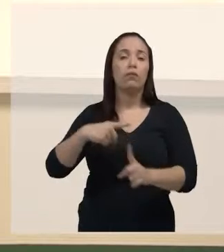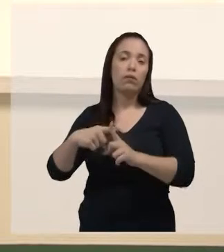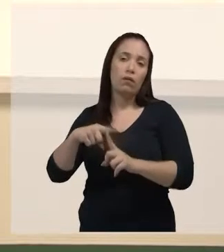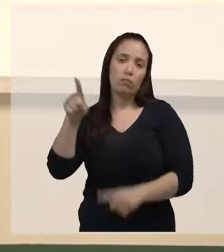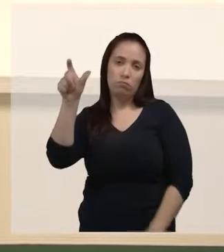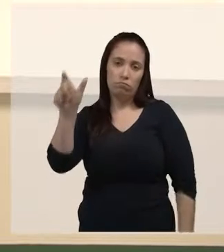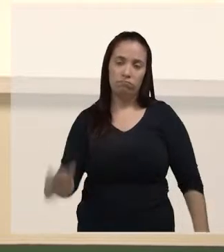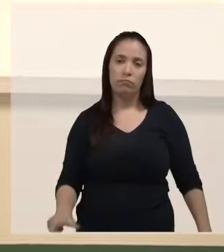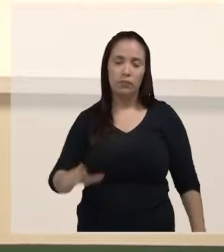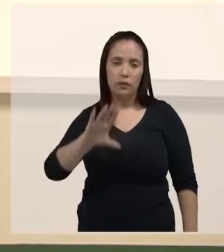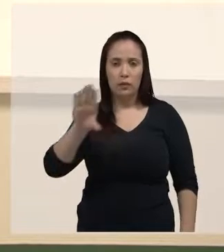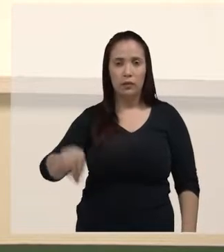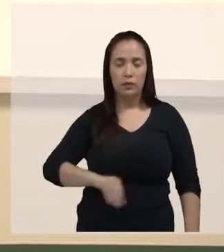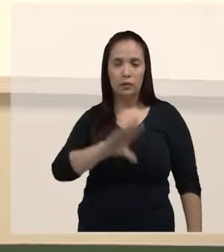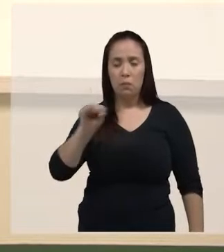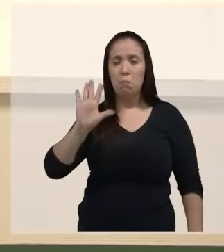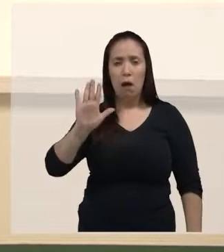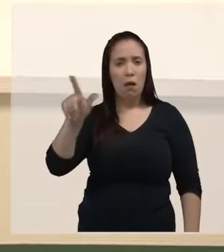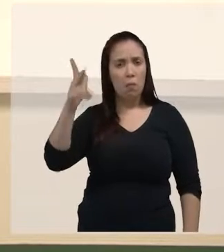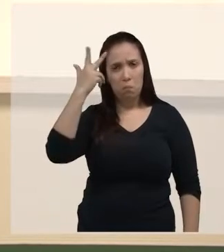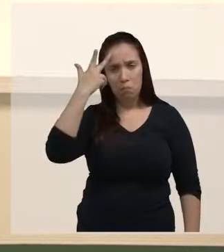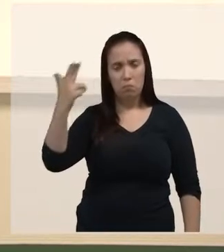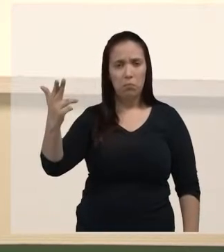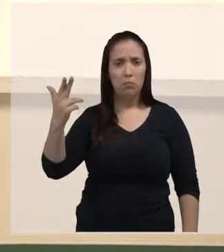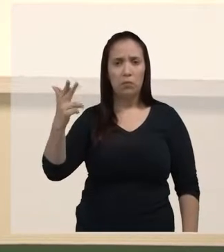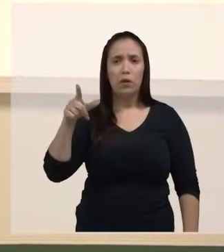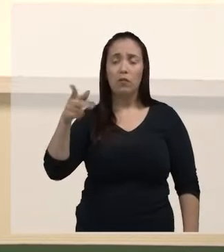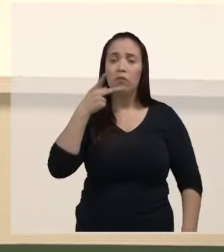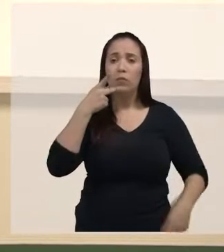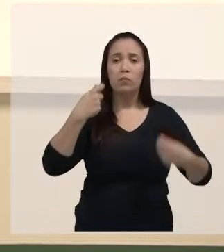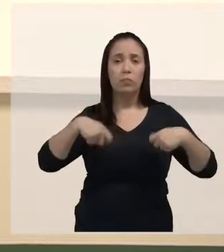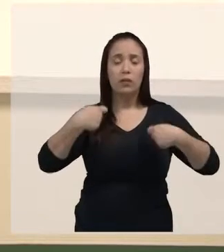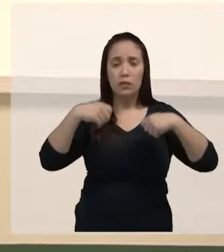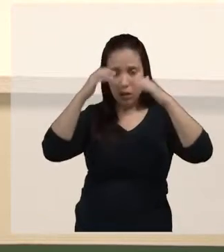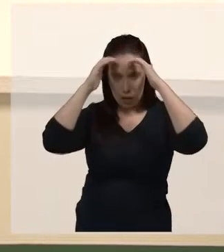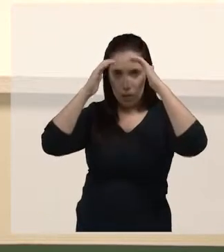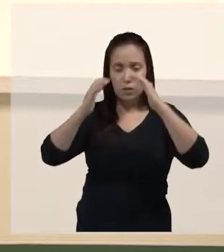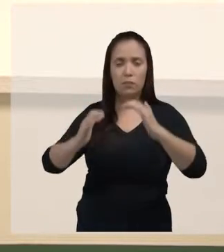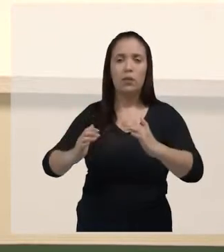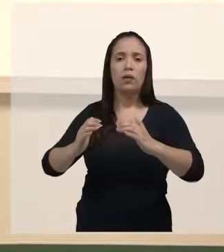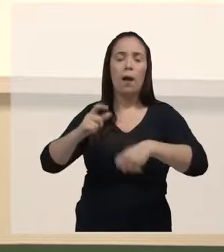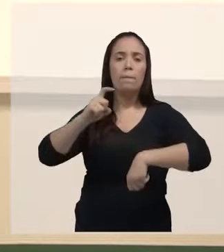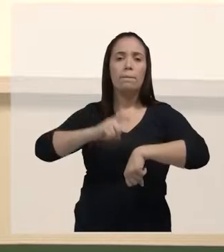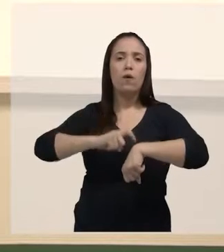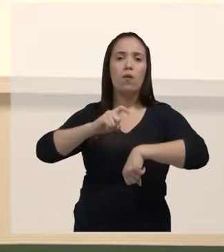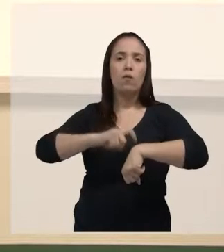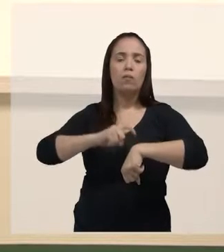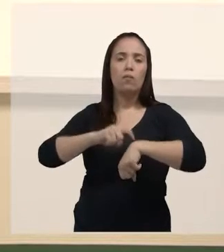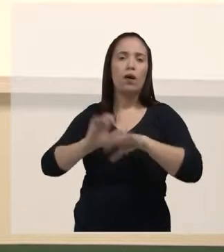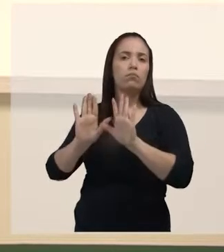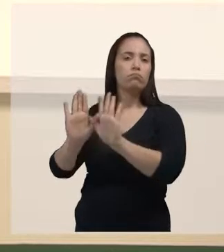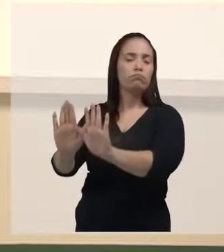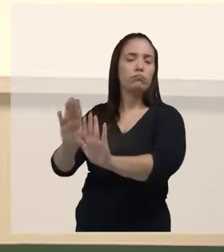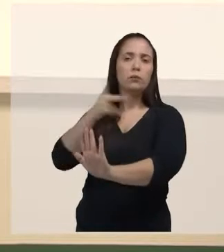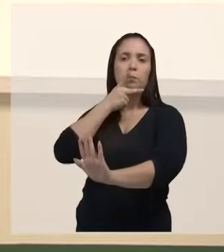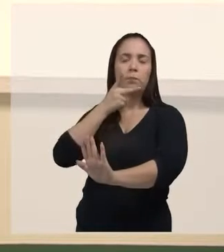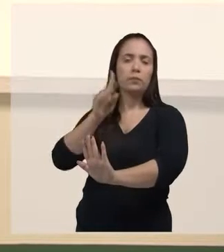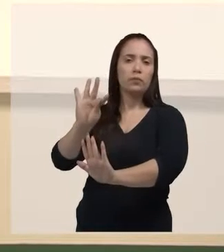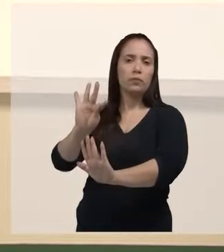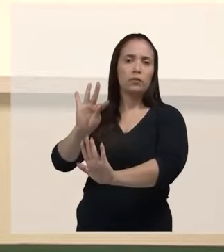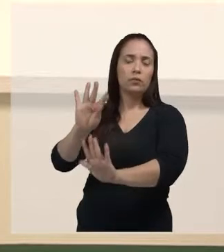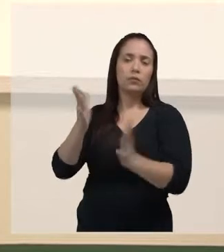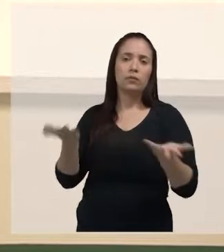muito tranquilo. Quando ele disse, olha, nós temos que respeitar o tempo e o momento que o Partido dos Trabalhadores está passando. Mas o PT